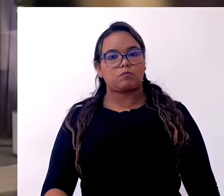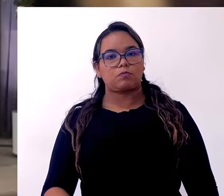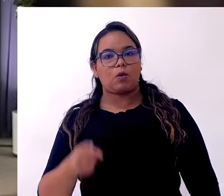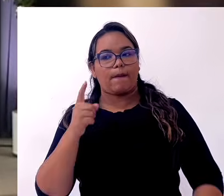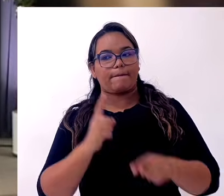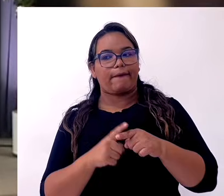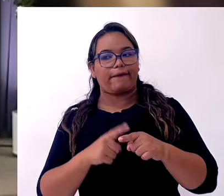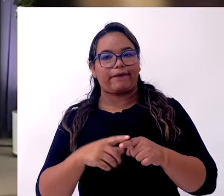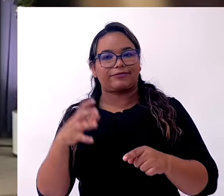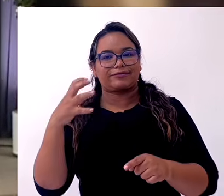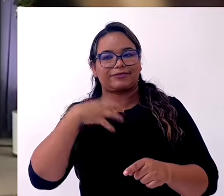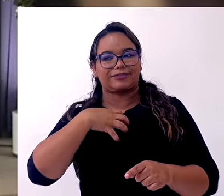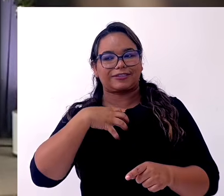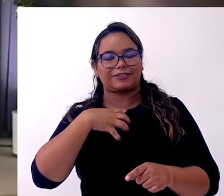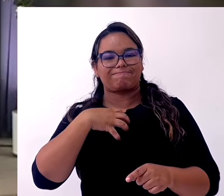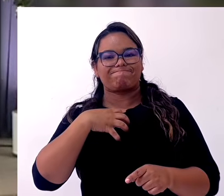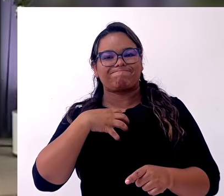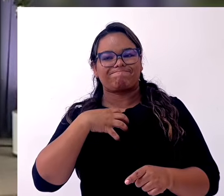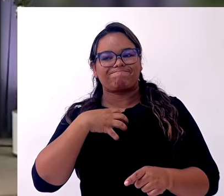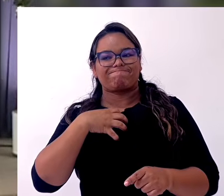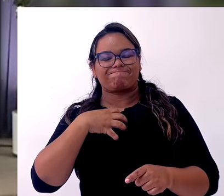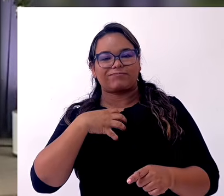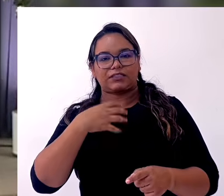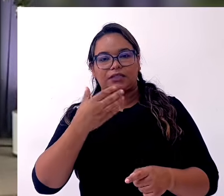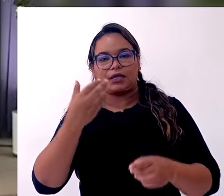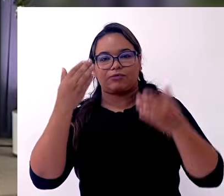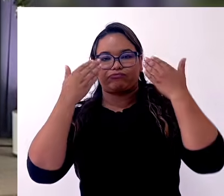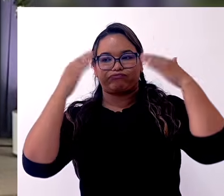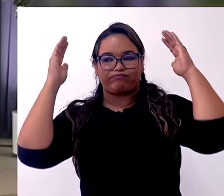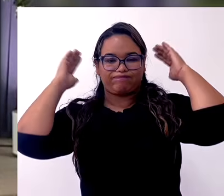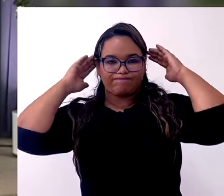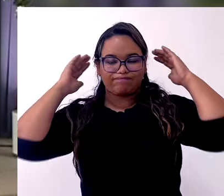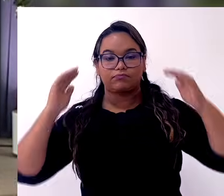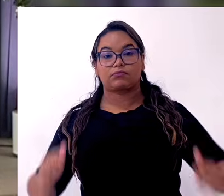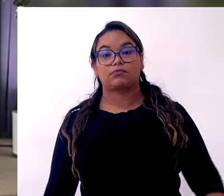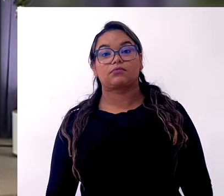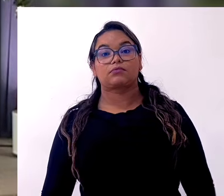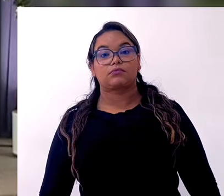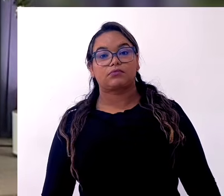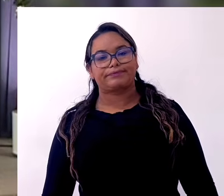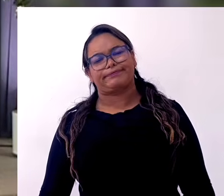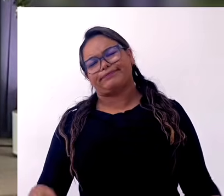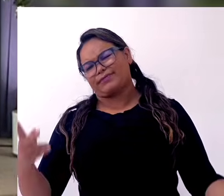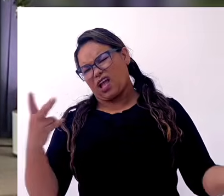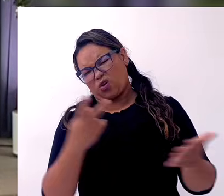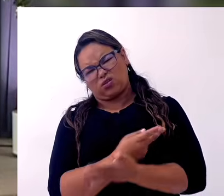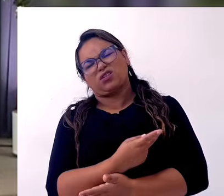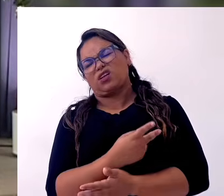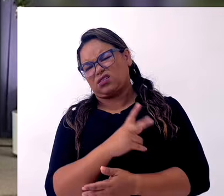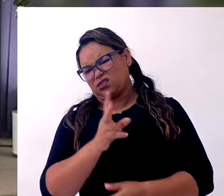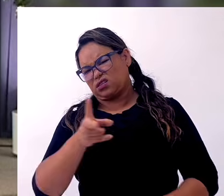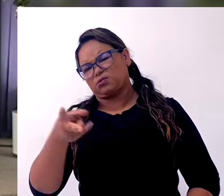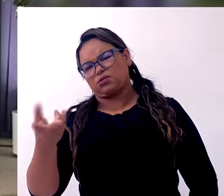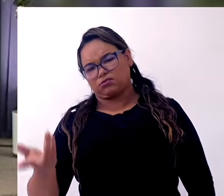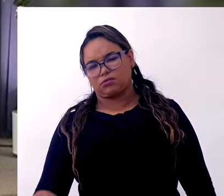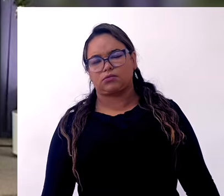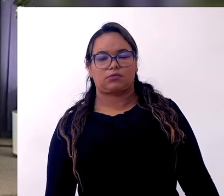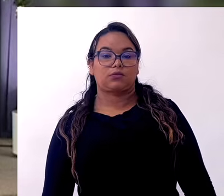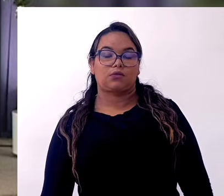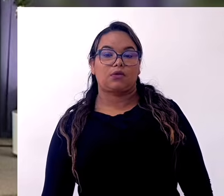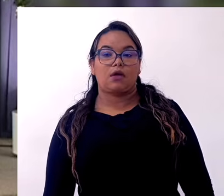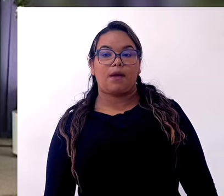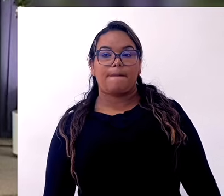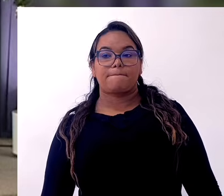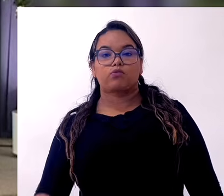estava investigando lavagem de dinheiro. Mas eles não deixaram sair. Então ele deu os nomes dos seus contatos da CIA.